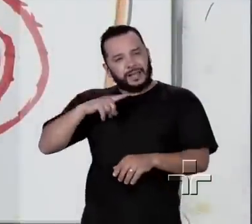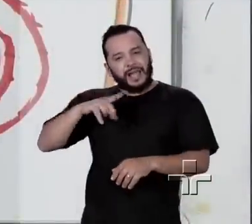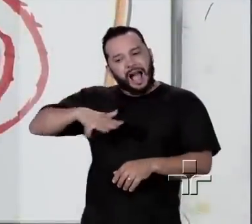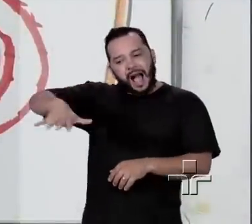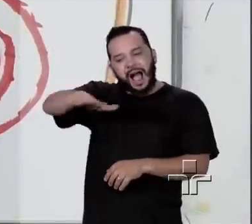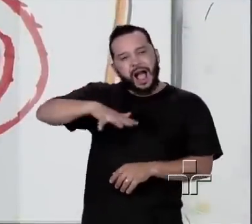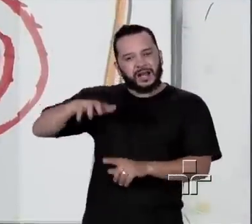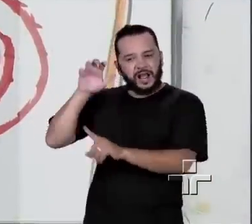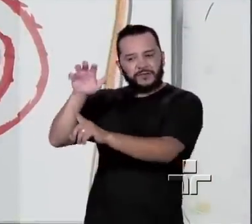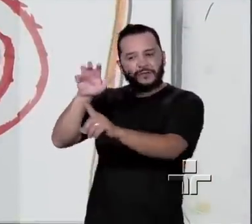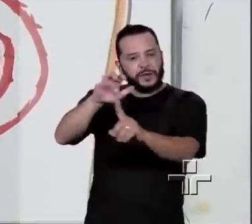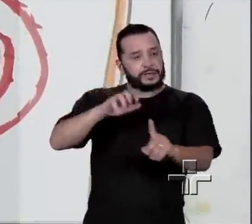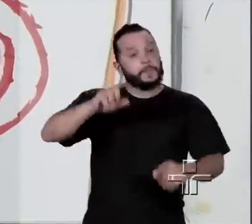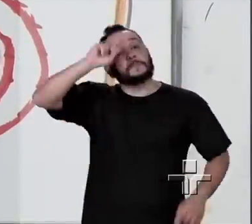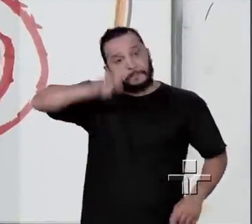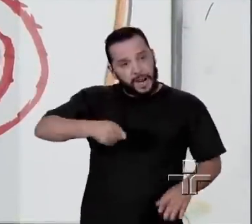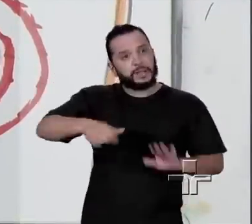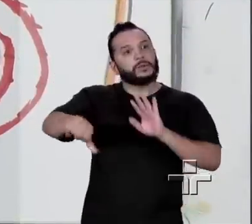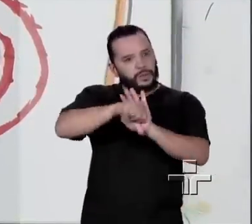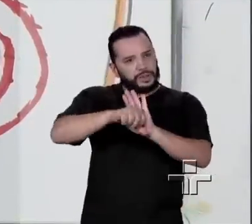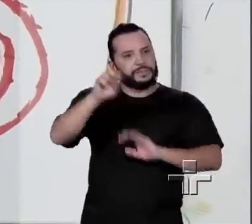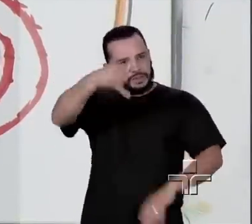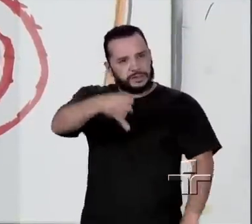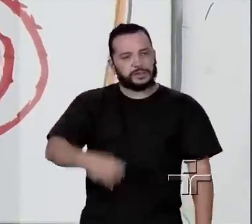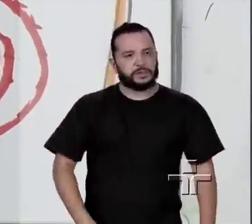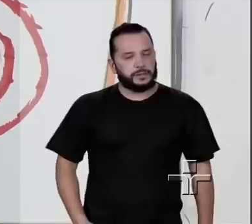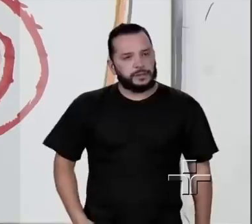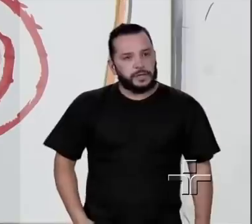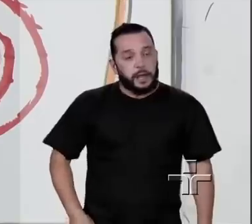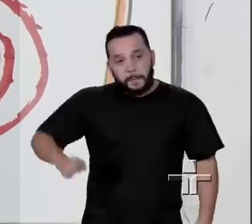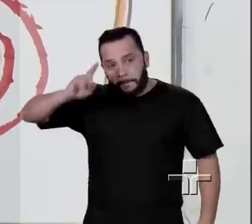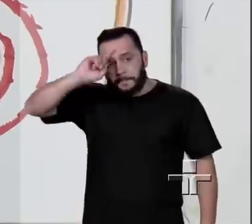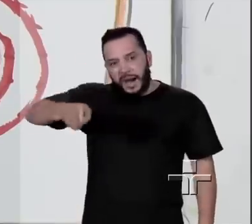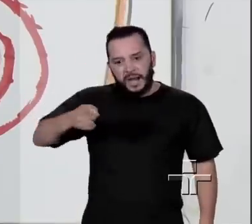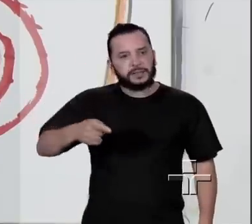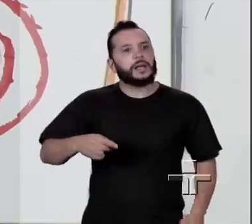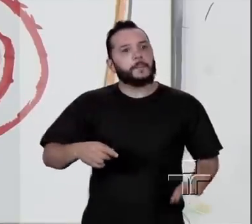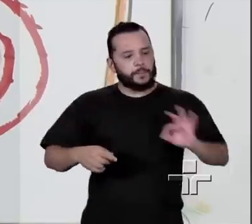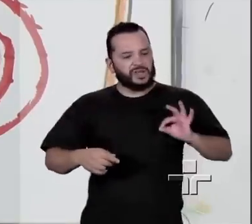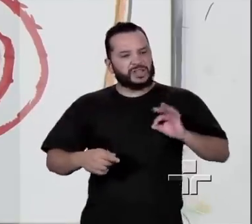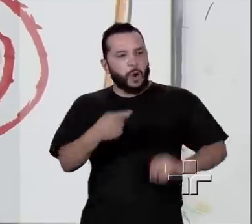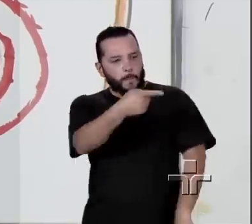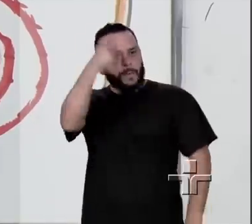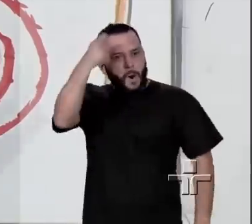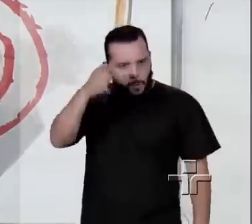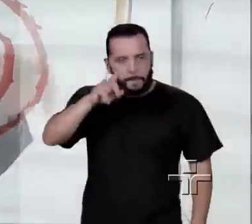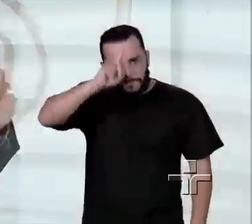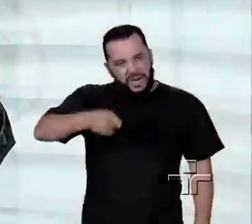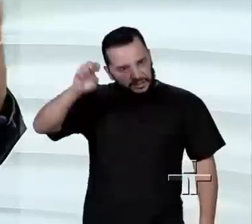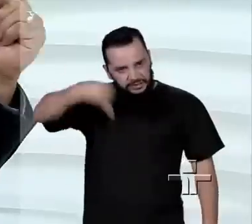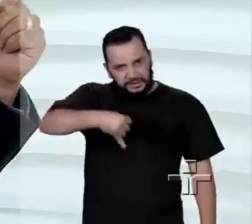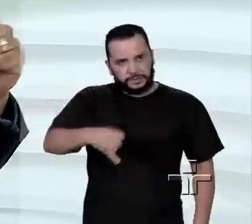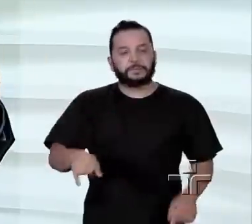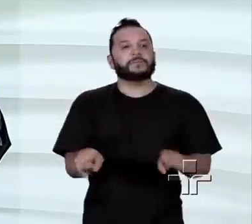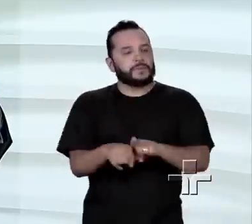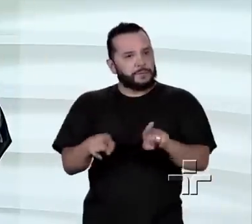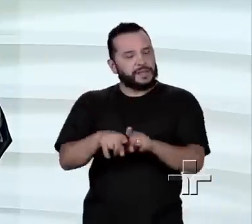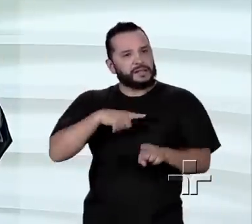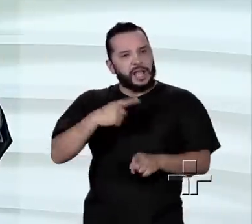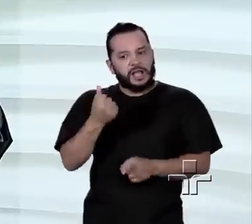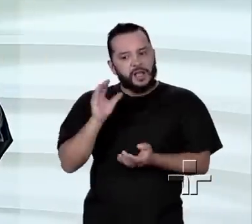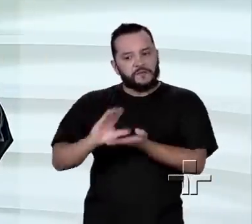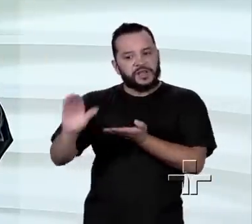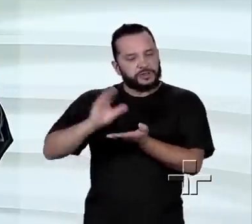influência, mandam no crime, mandam executar policiais, tem investimentos múltiplos